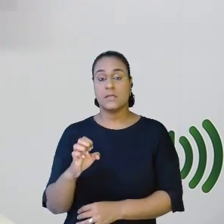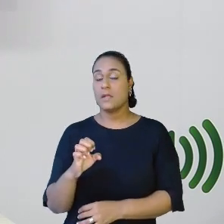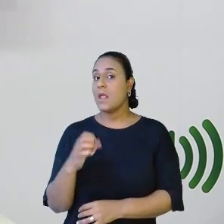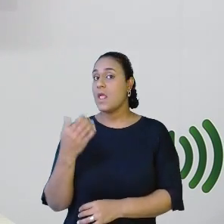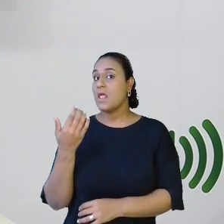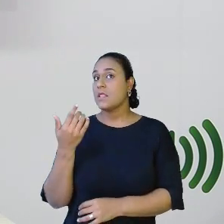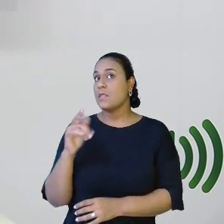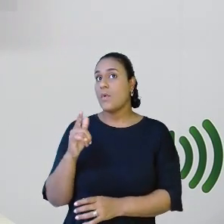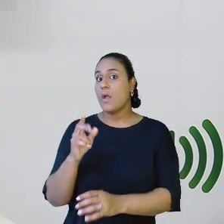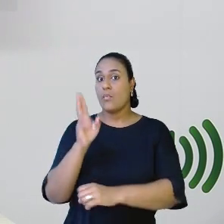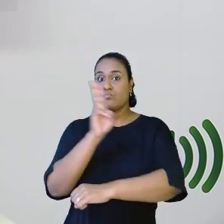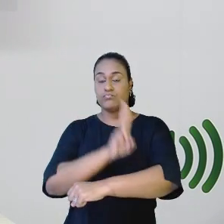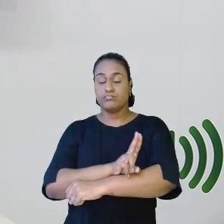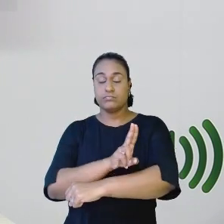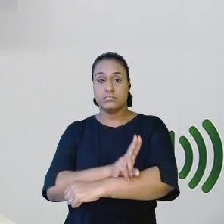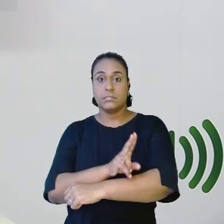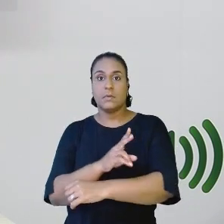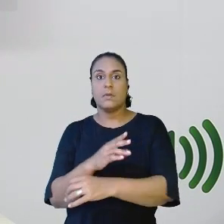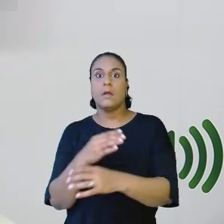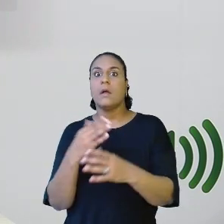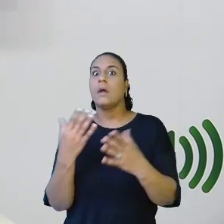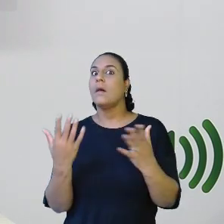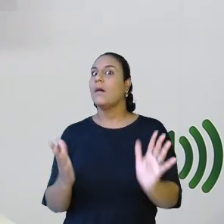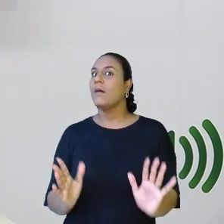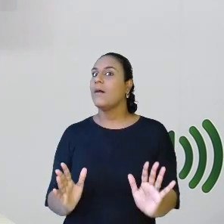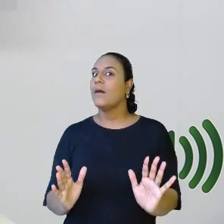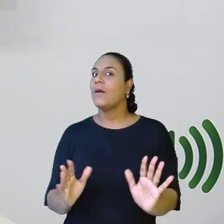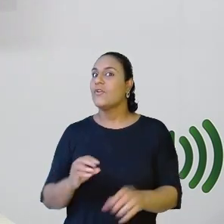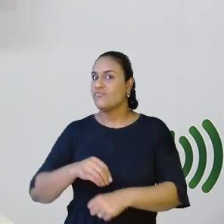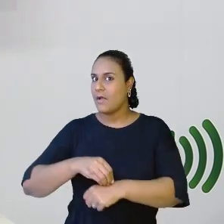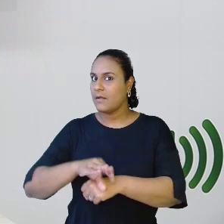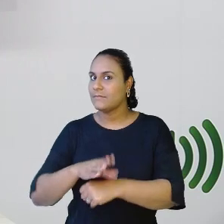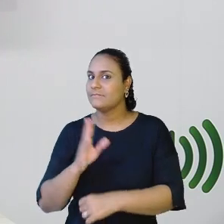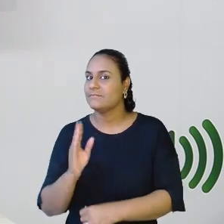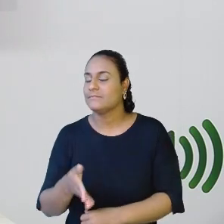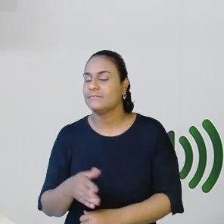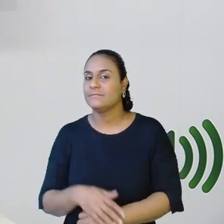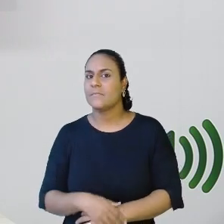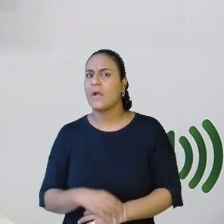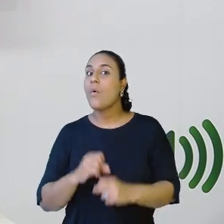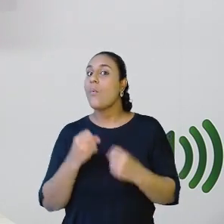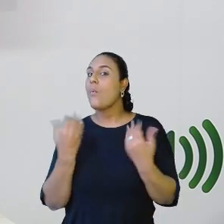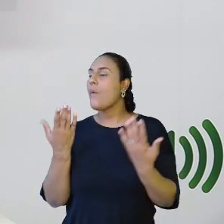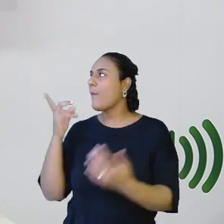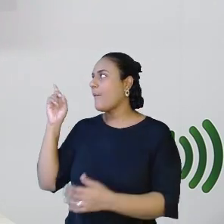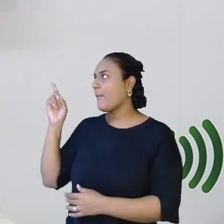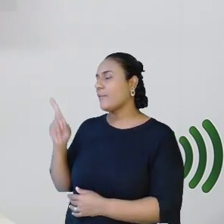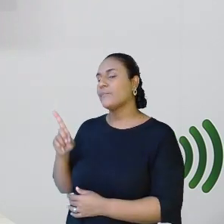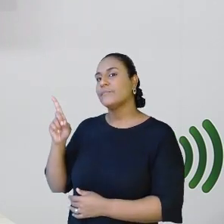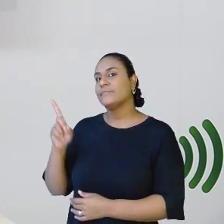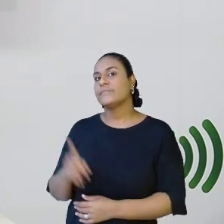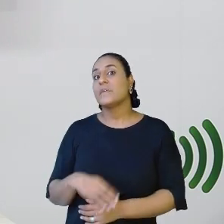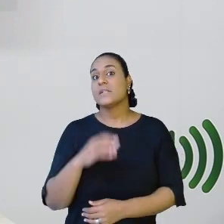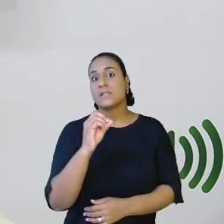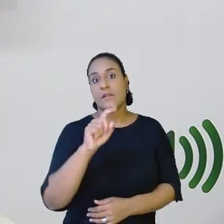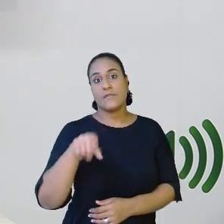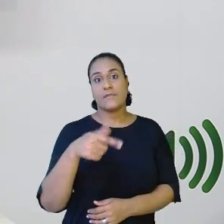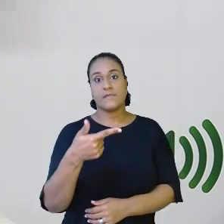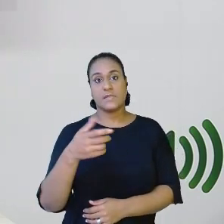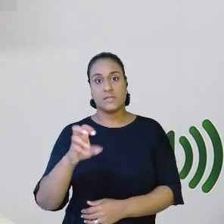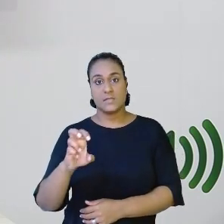a unidade, então ela vai ficar o quê? Já dei uma dica. Qual é a dessas opções? 0,25,